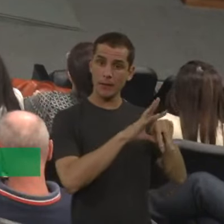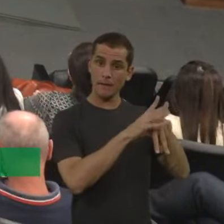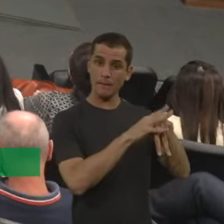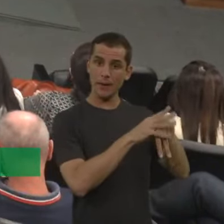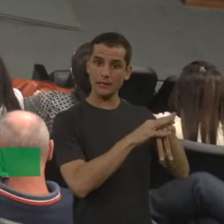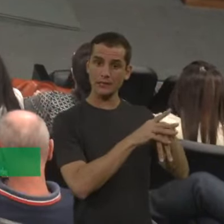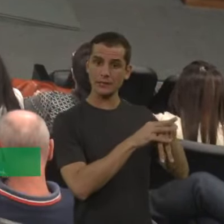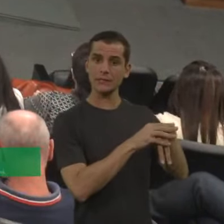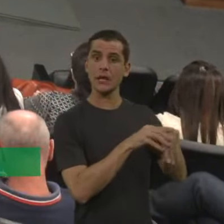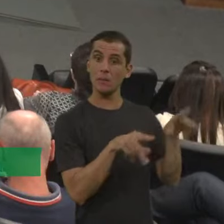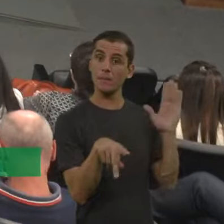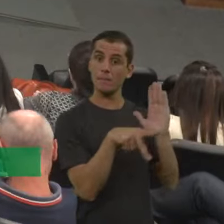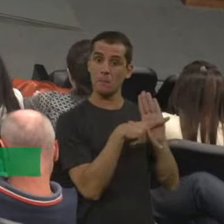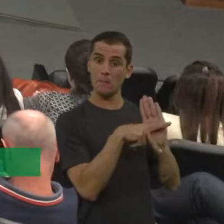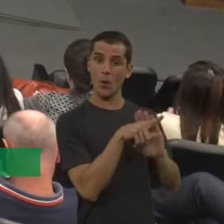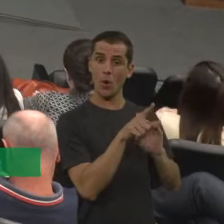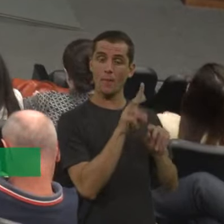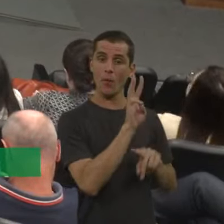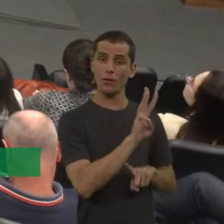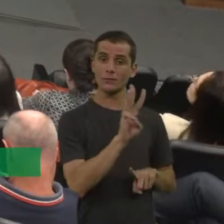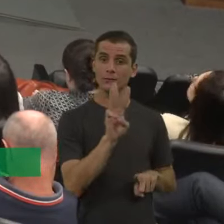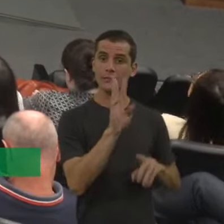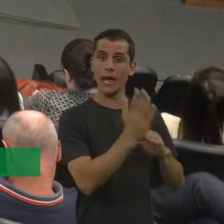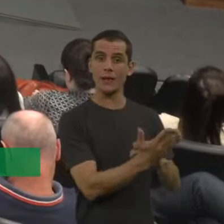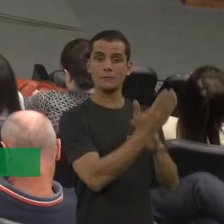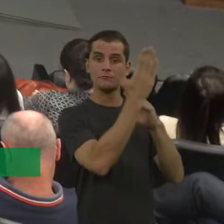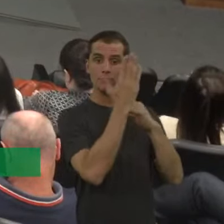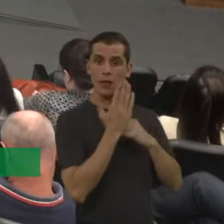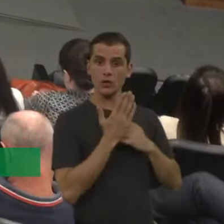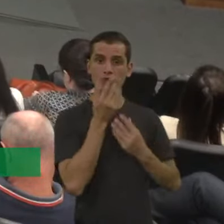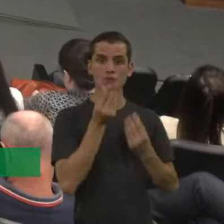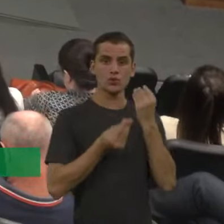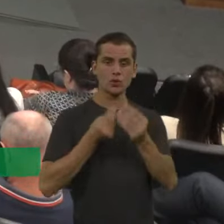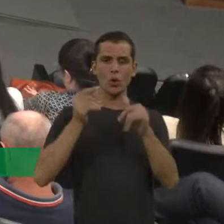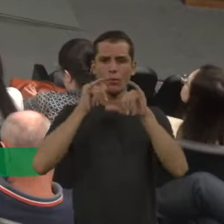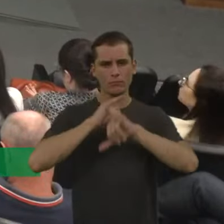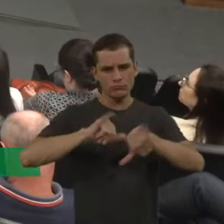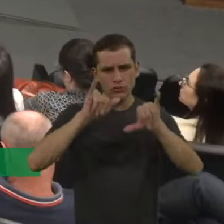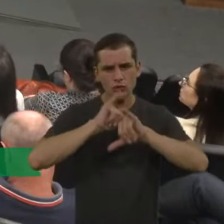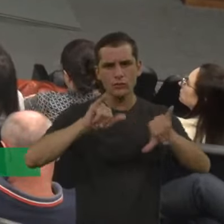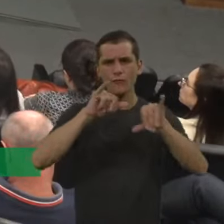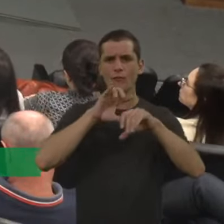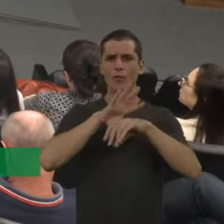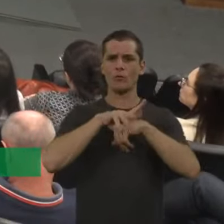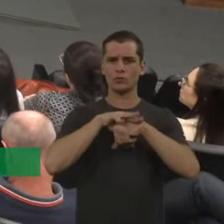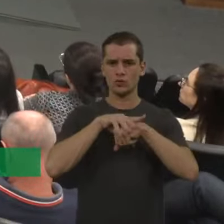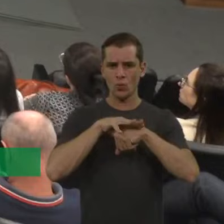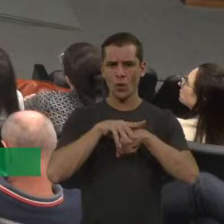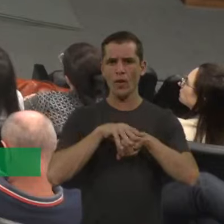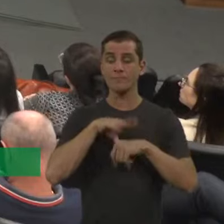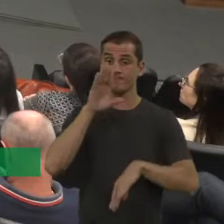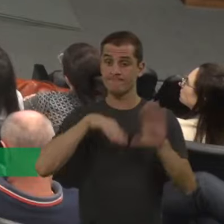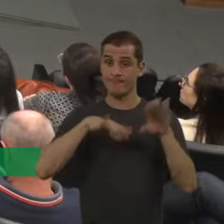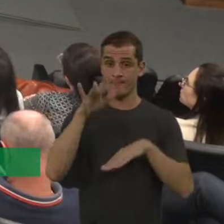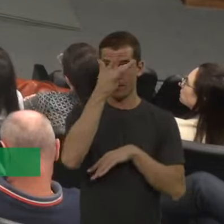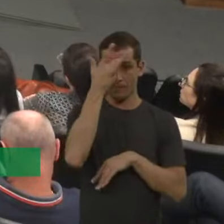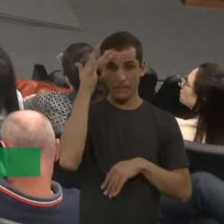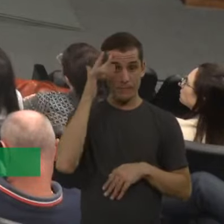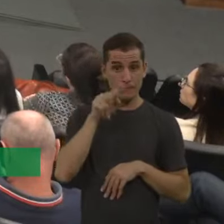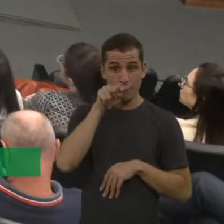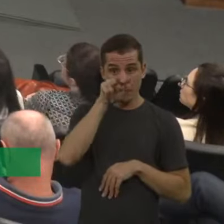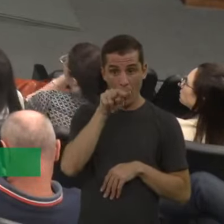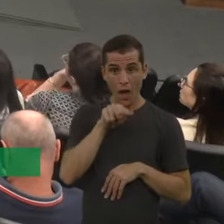site que ajuda em termos de divulgação da doença. Às vezes a pessoa mesmo se